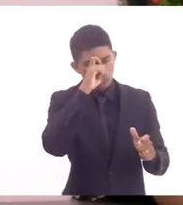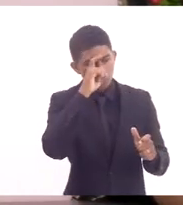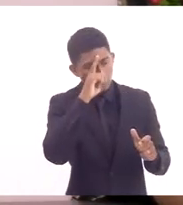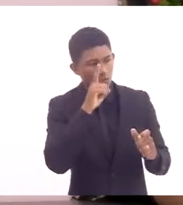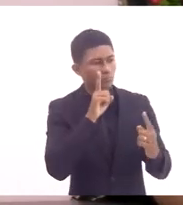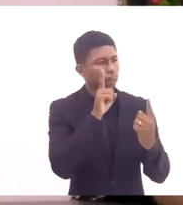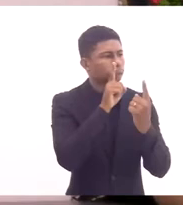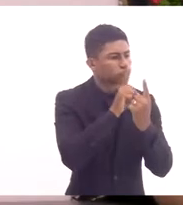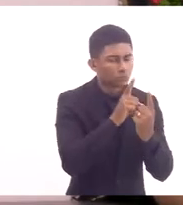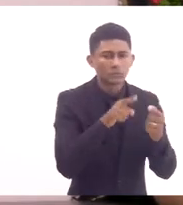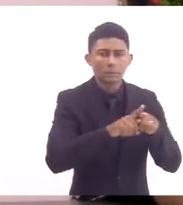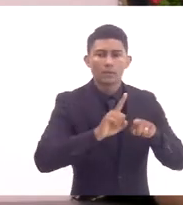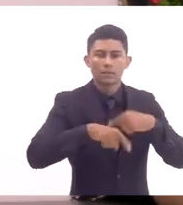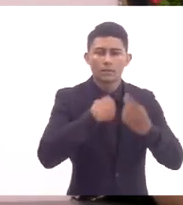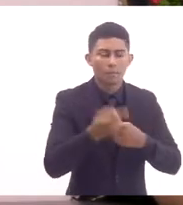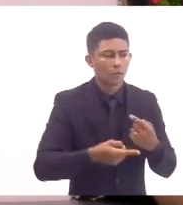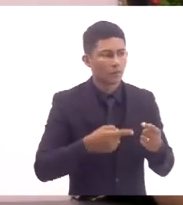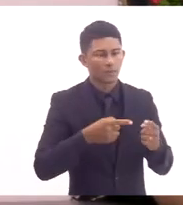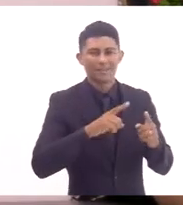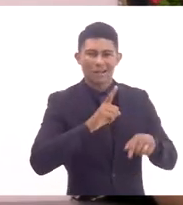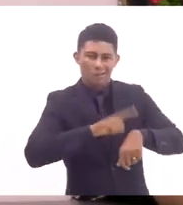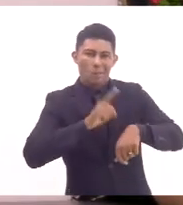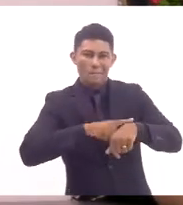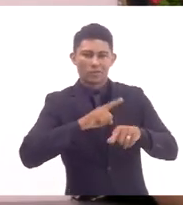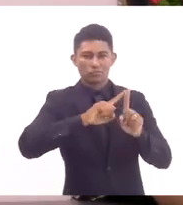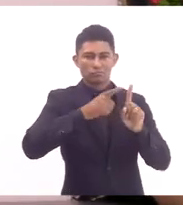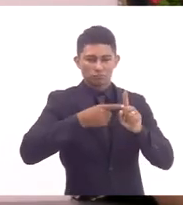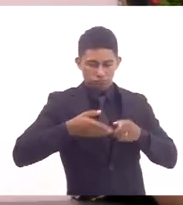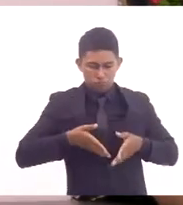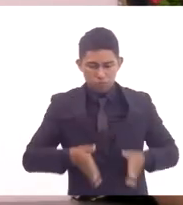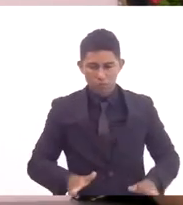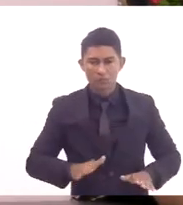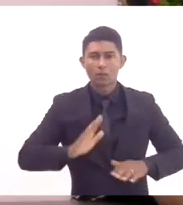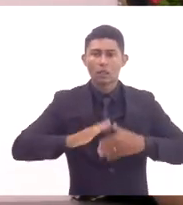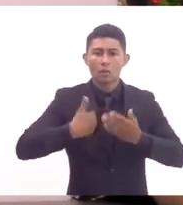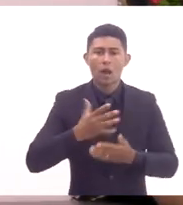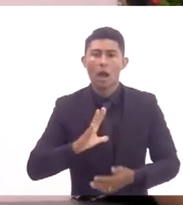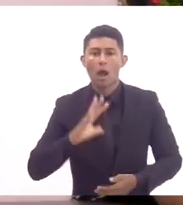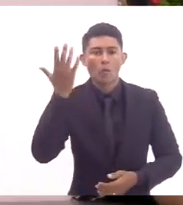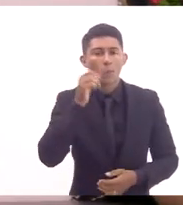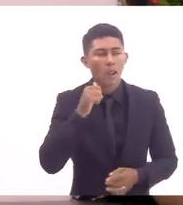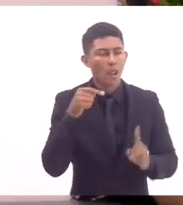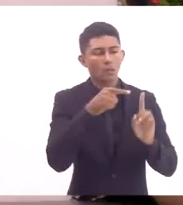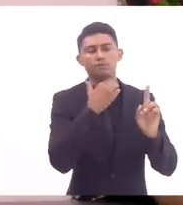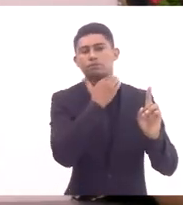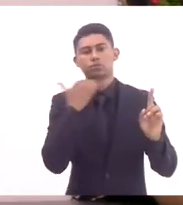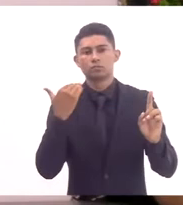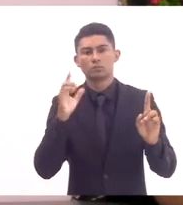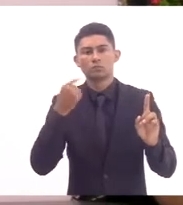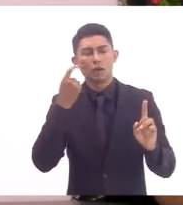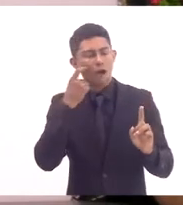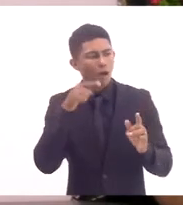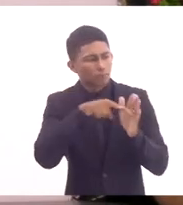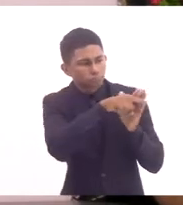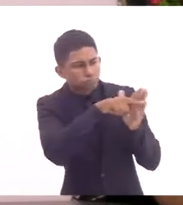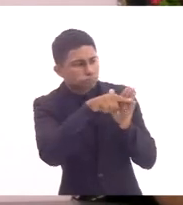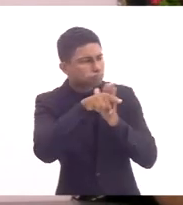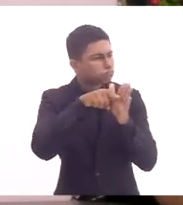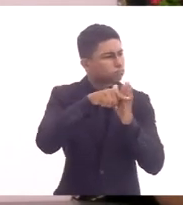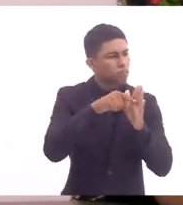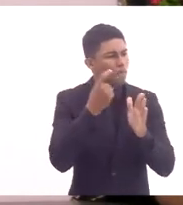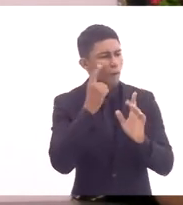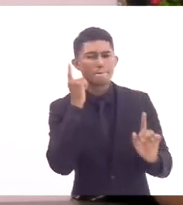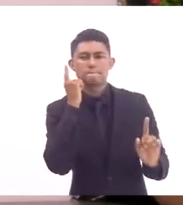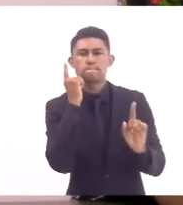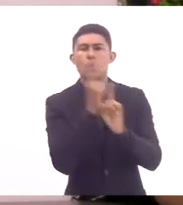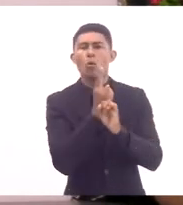teve no momento do parto e no pós-parto que levou a morte dela e que a gente conseguiu identificar um trabalho coletivo